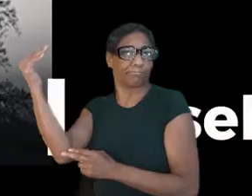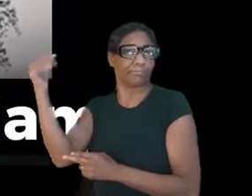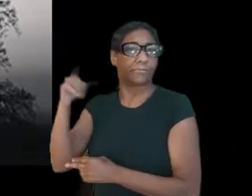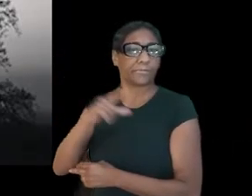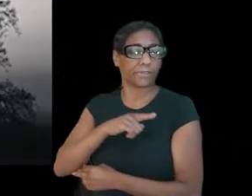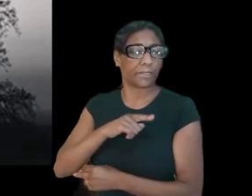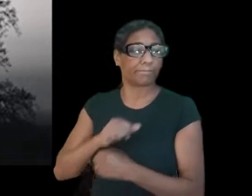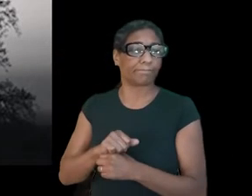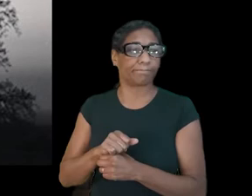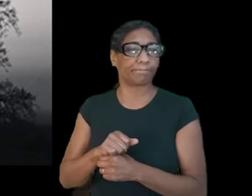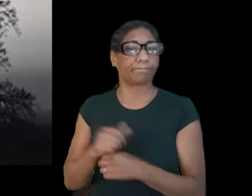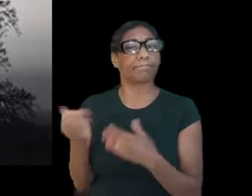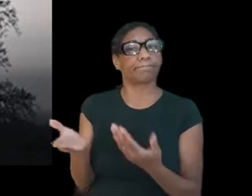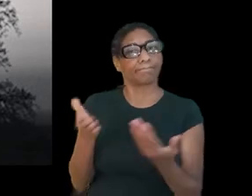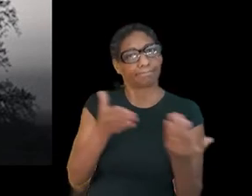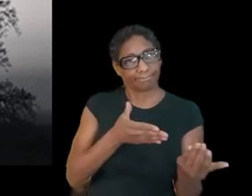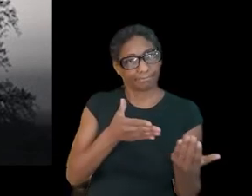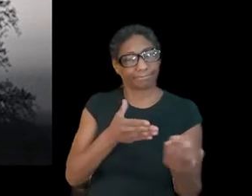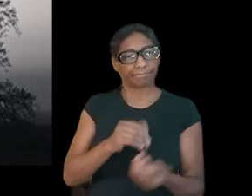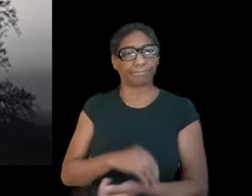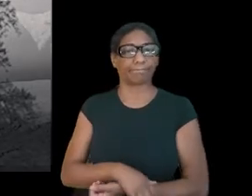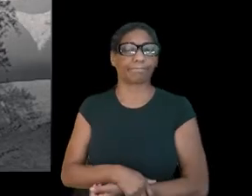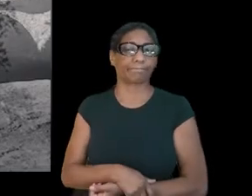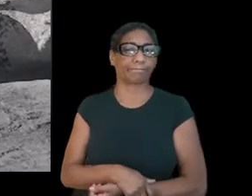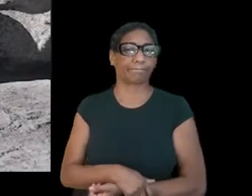são Ansel Adams,